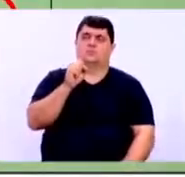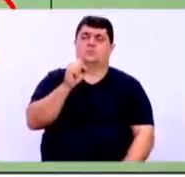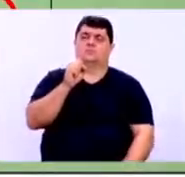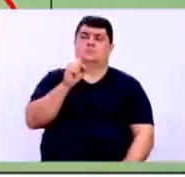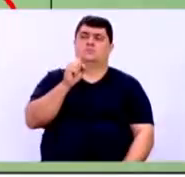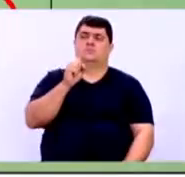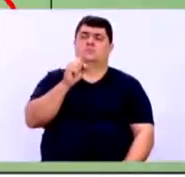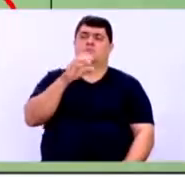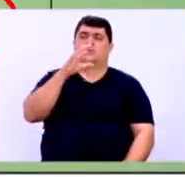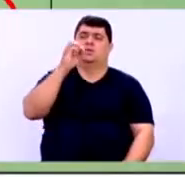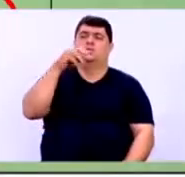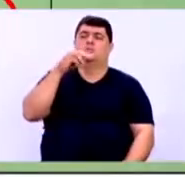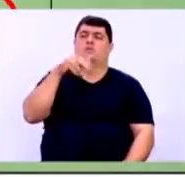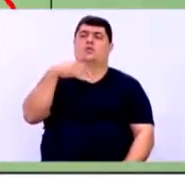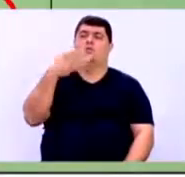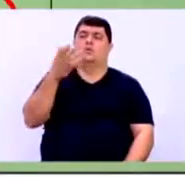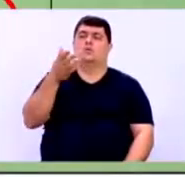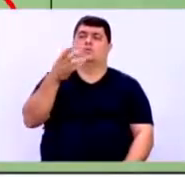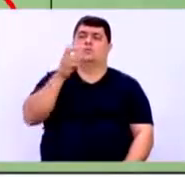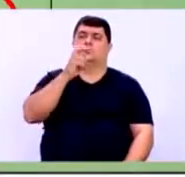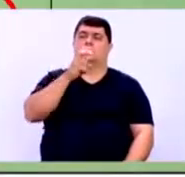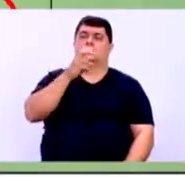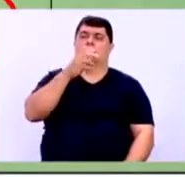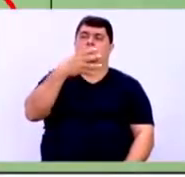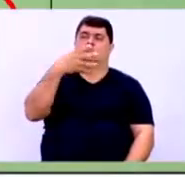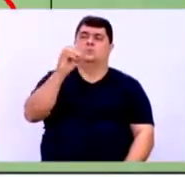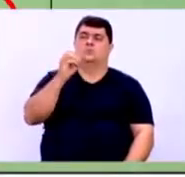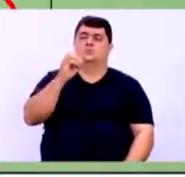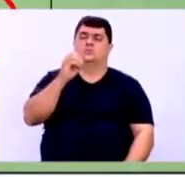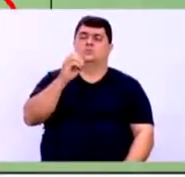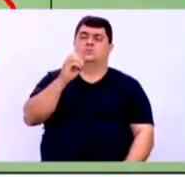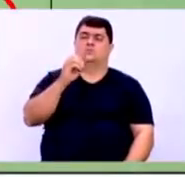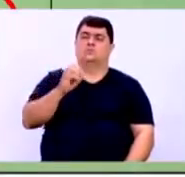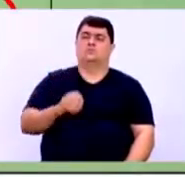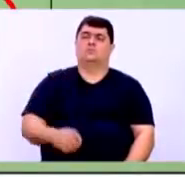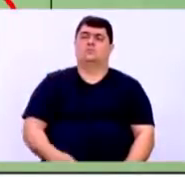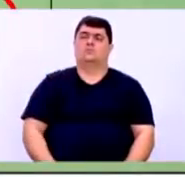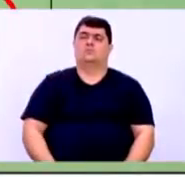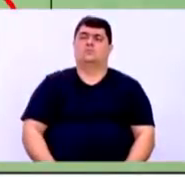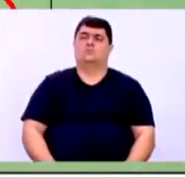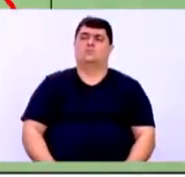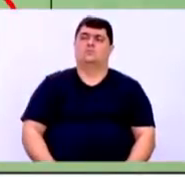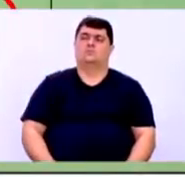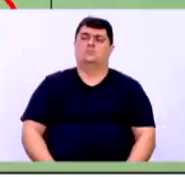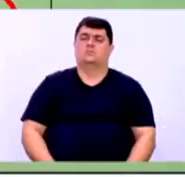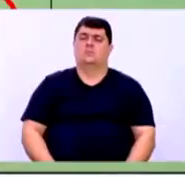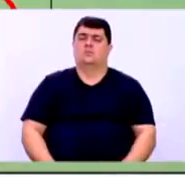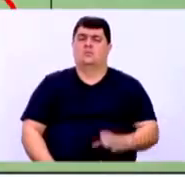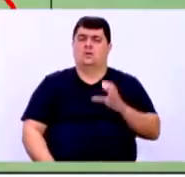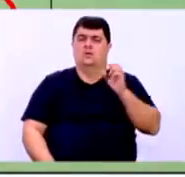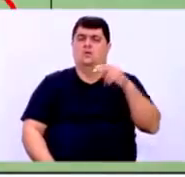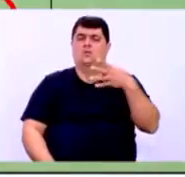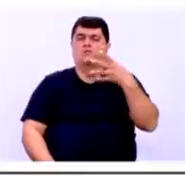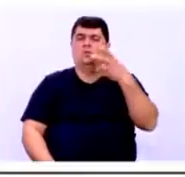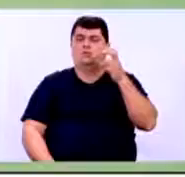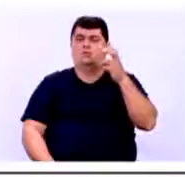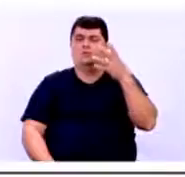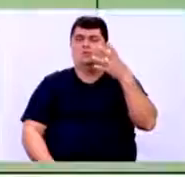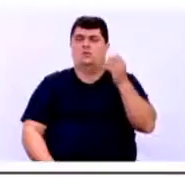Qual foi o CMV do PEPS? 540. Opa, professor, o CMV do PEPS foi